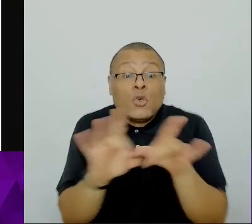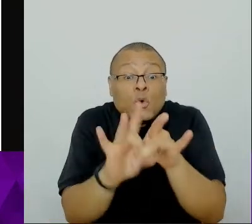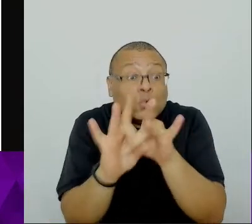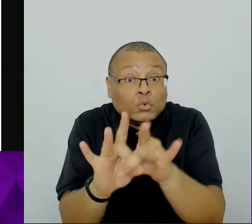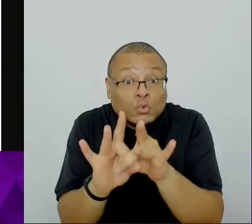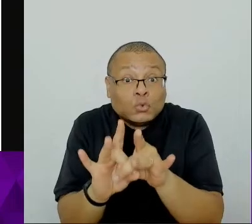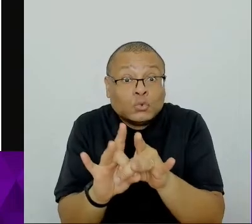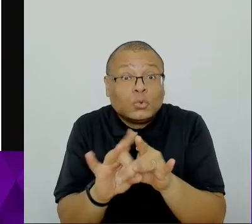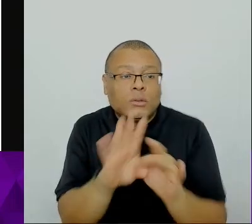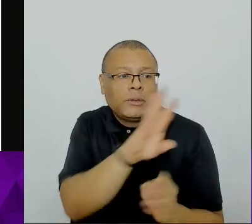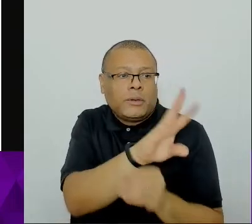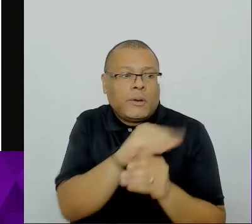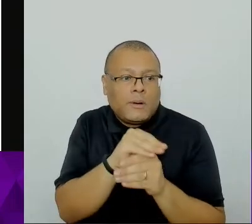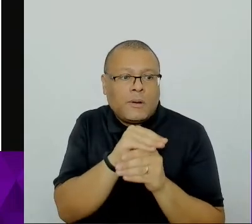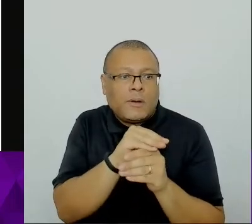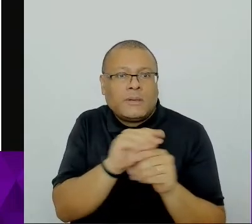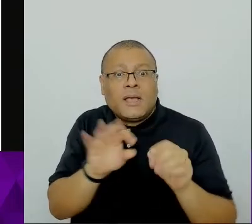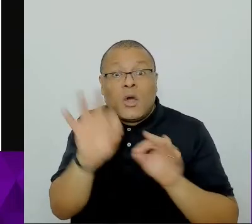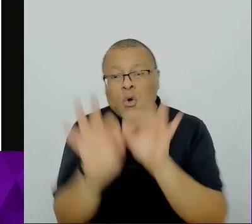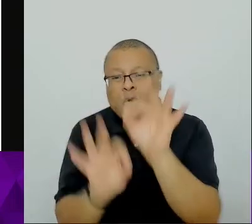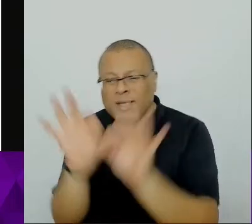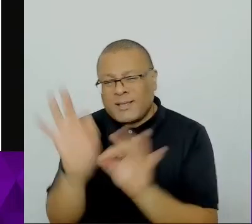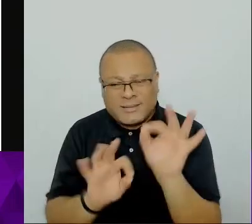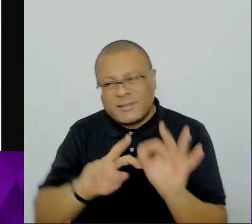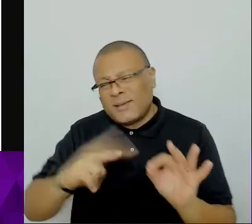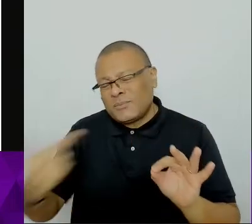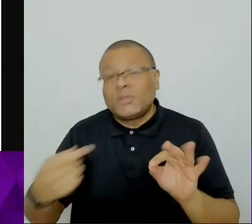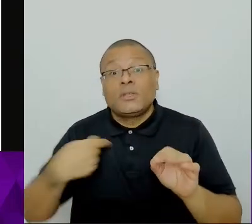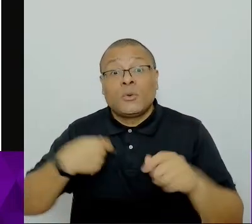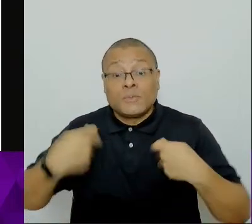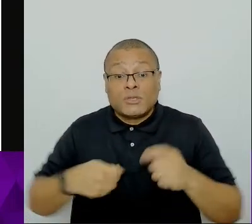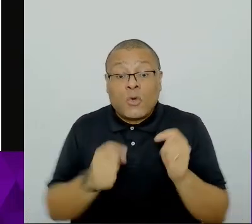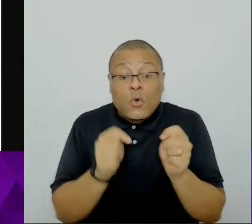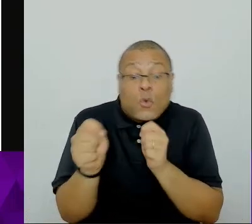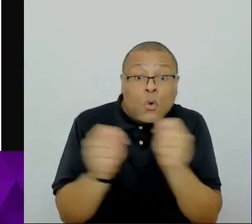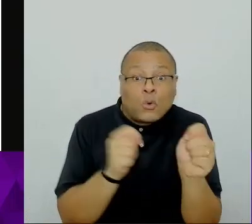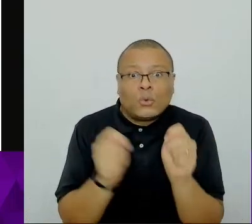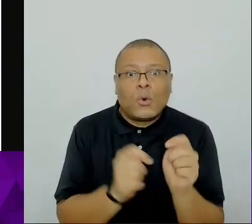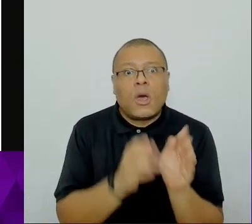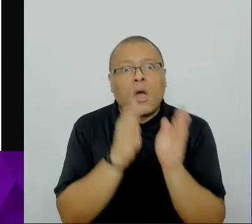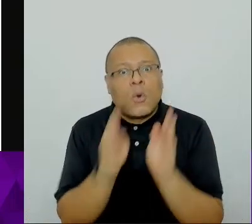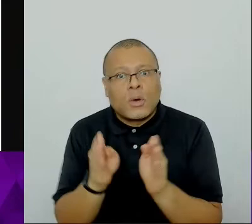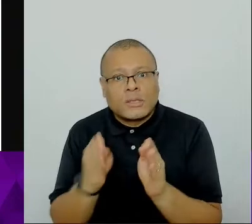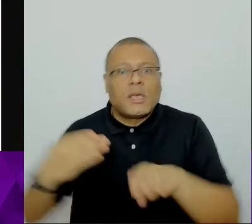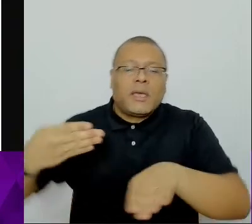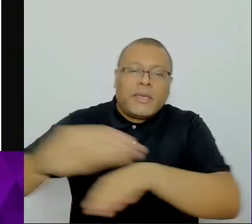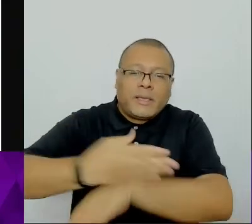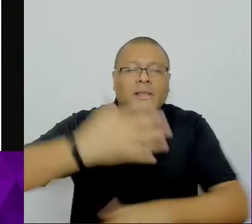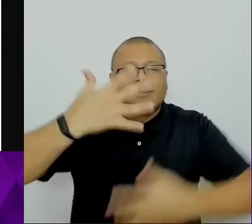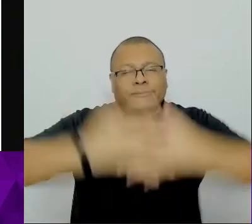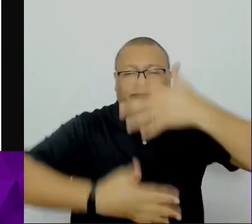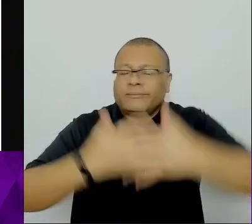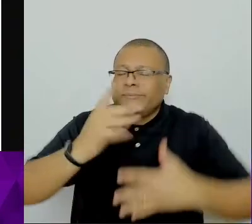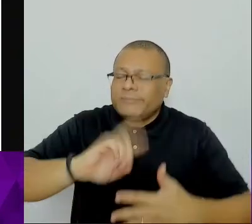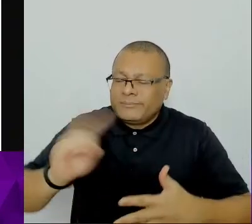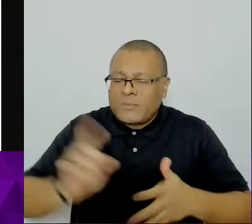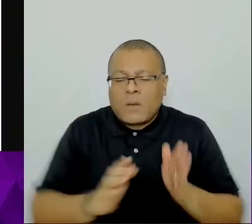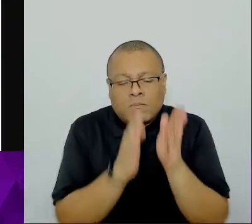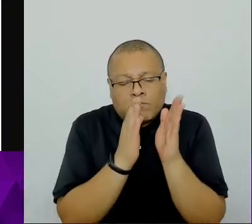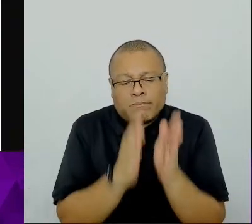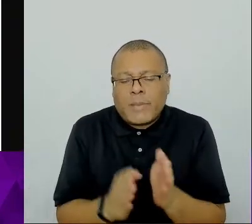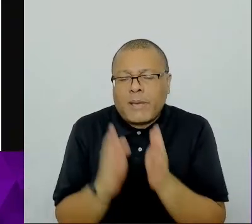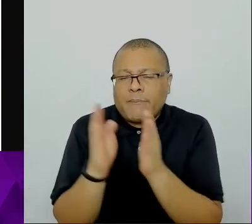então eu preciso orquestrar todos esses modelos, preciso que esses modelos eles